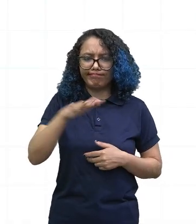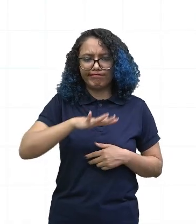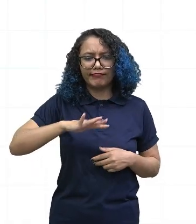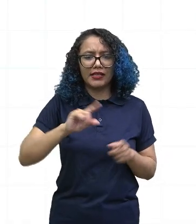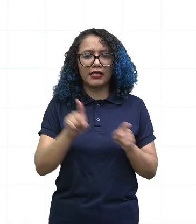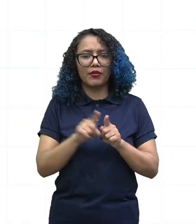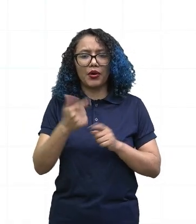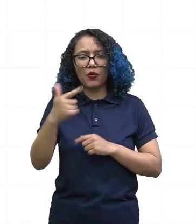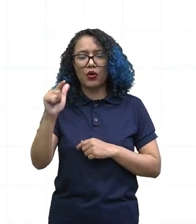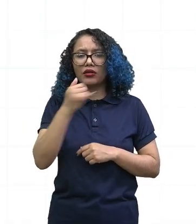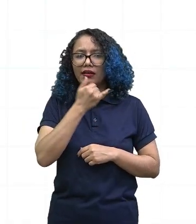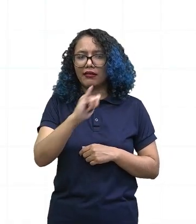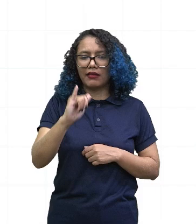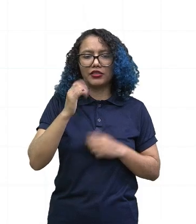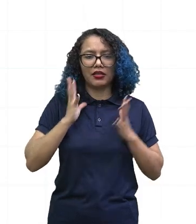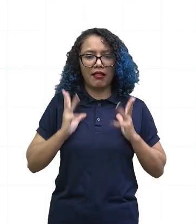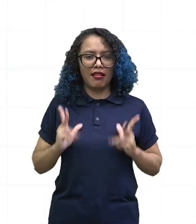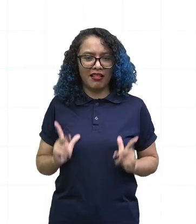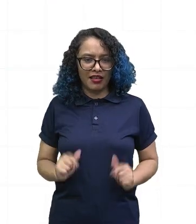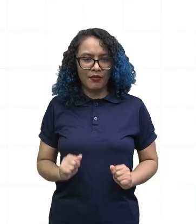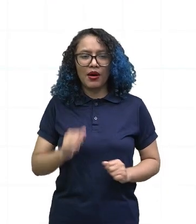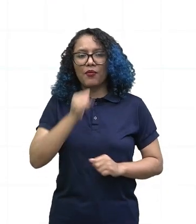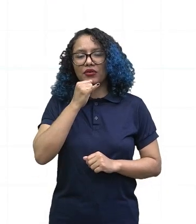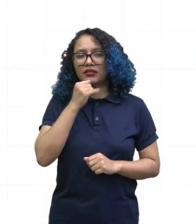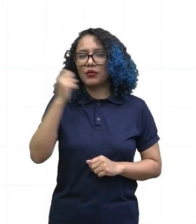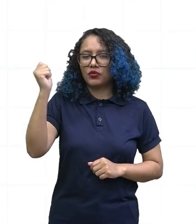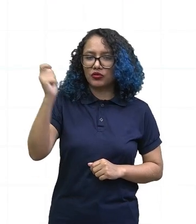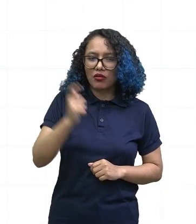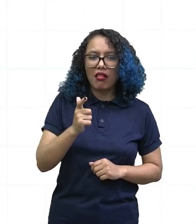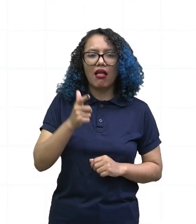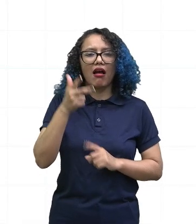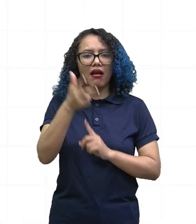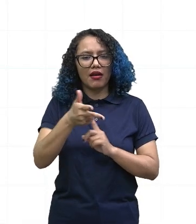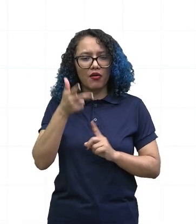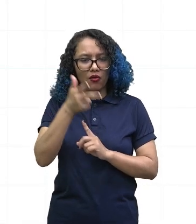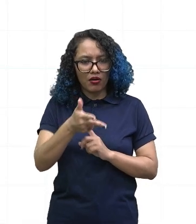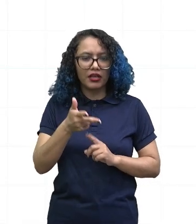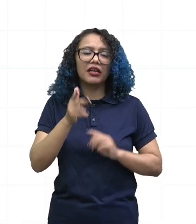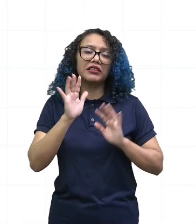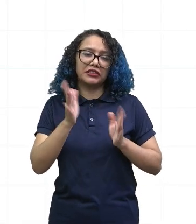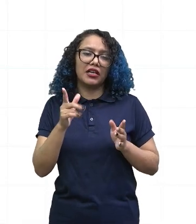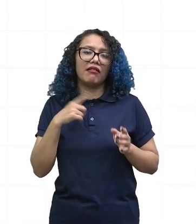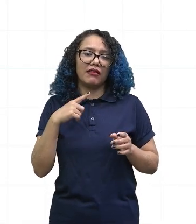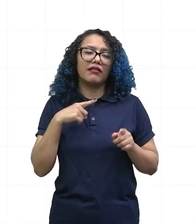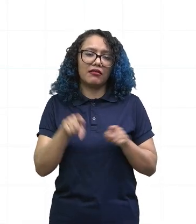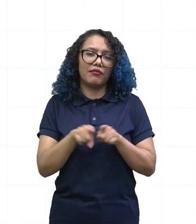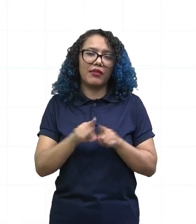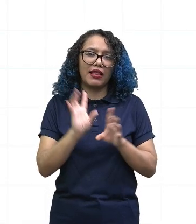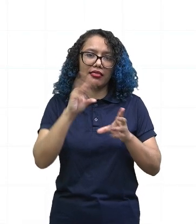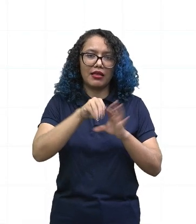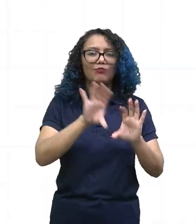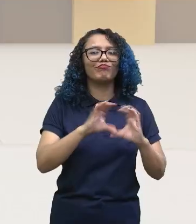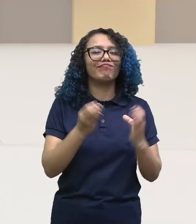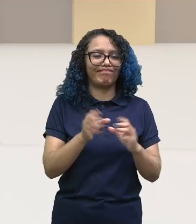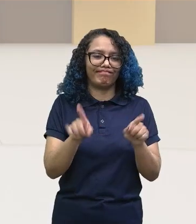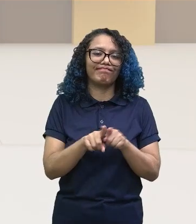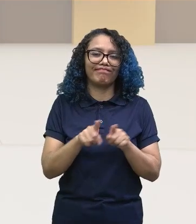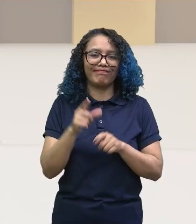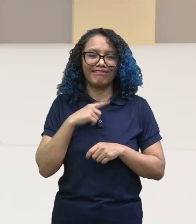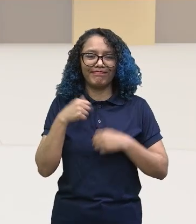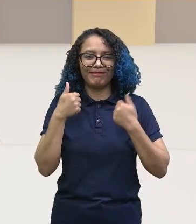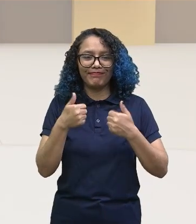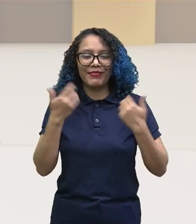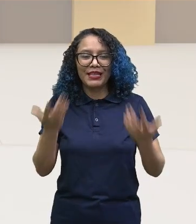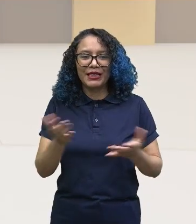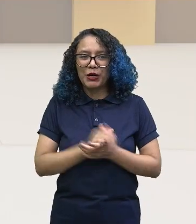aí as energias renováveis, né, como solar, eólica, já muito instalada nas comunidades. Sim, bastante, né?